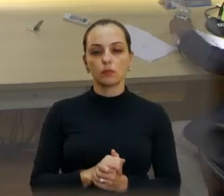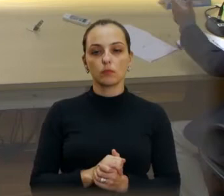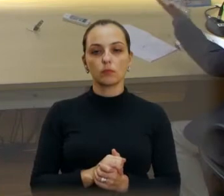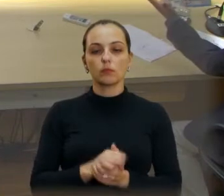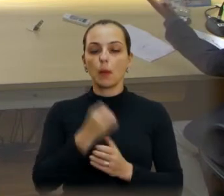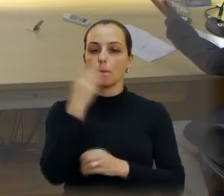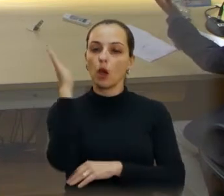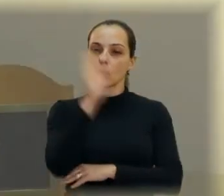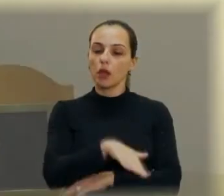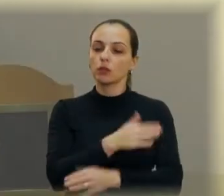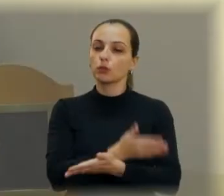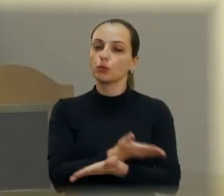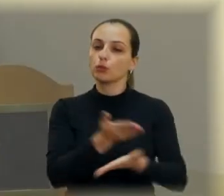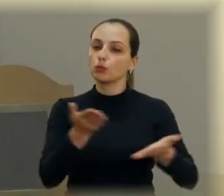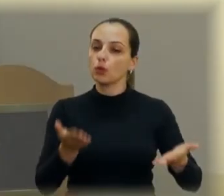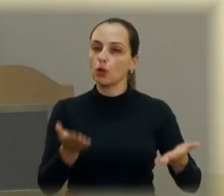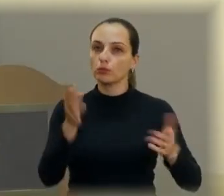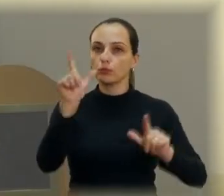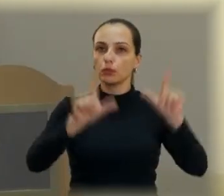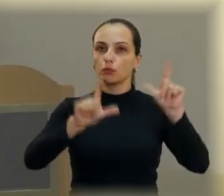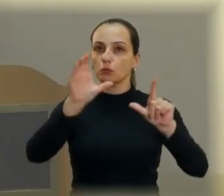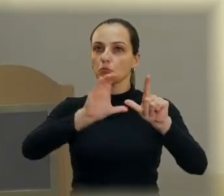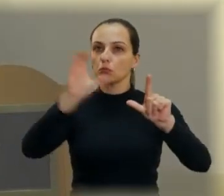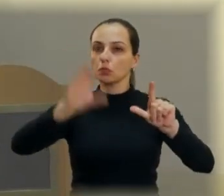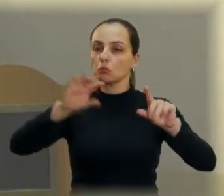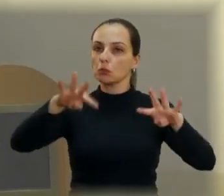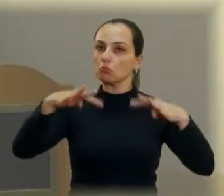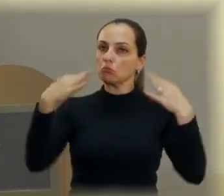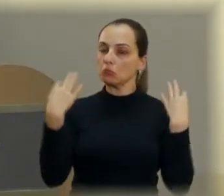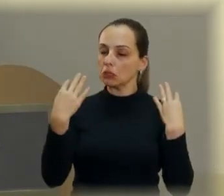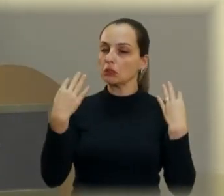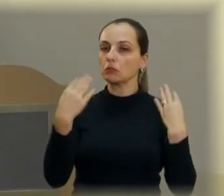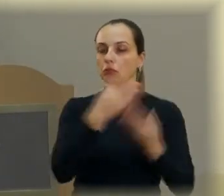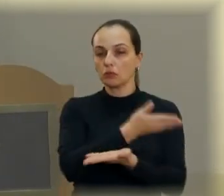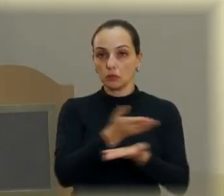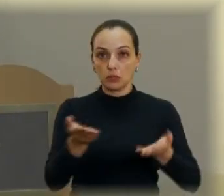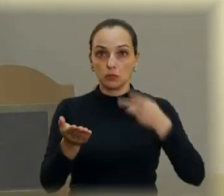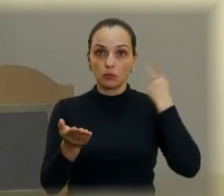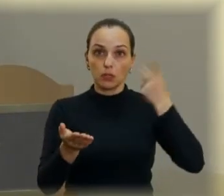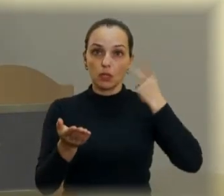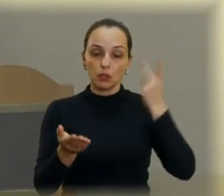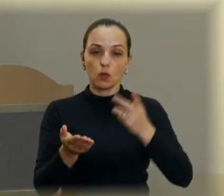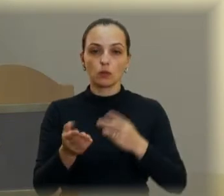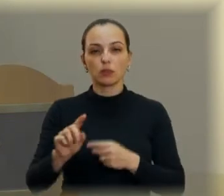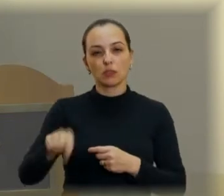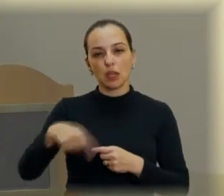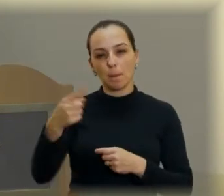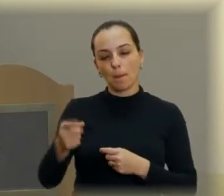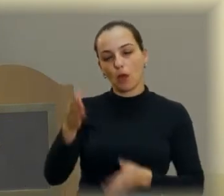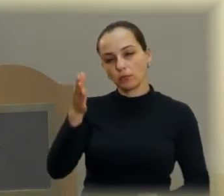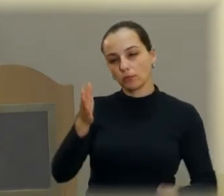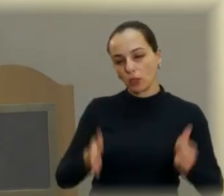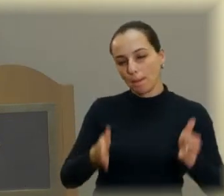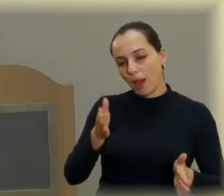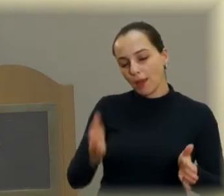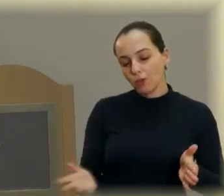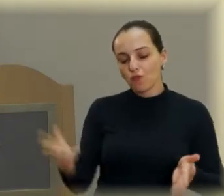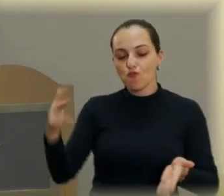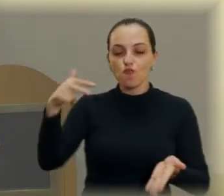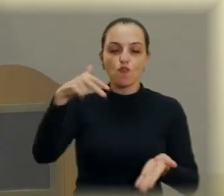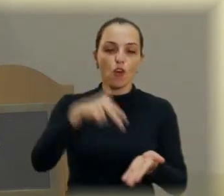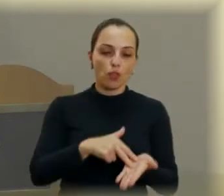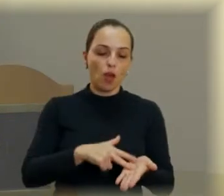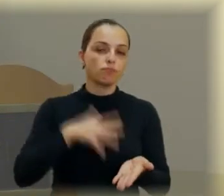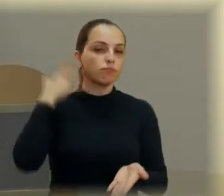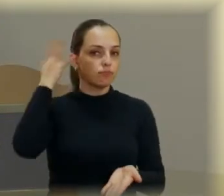boa tarde a todos que estamos assistindo em casa aqui senhores vereadores depois de um longo e Tenebroso inverno Nós